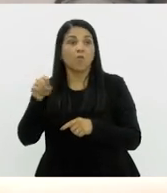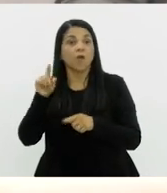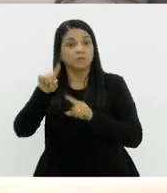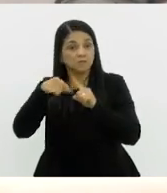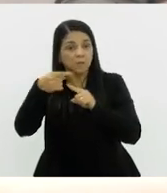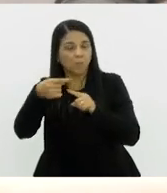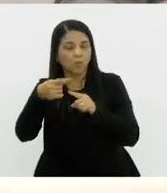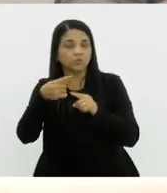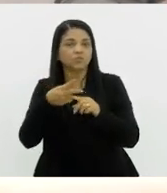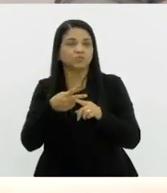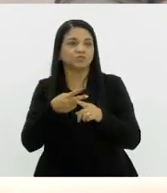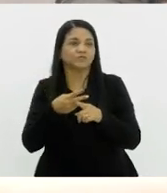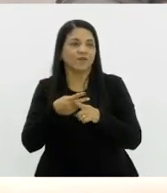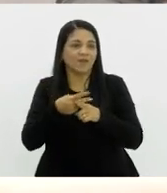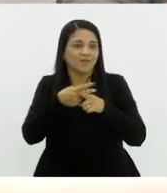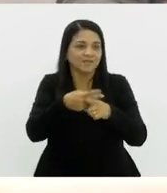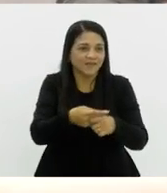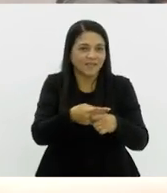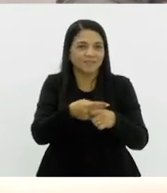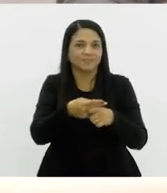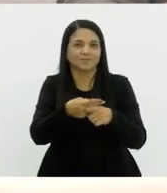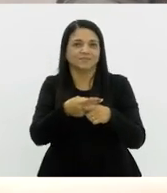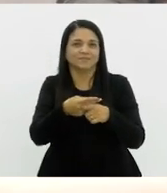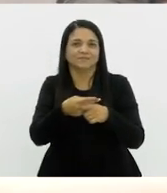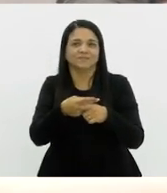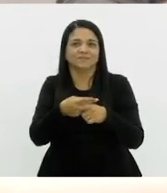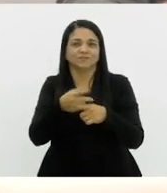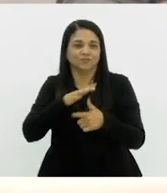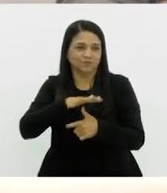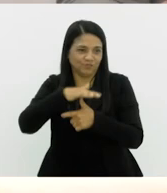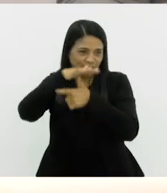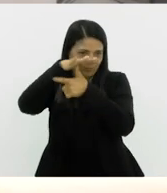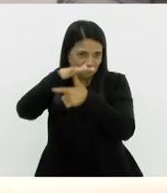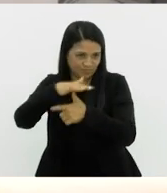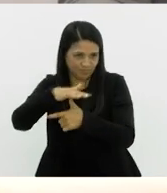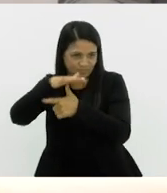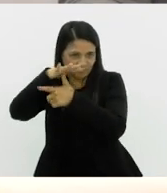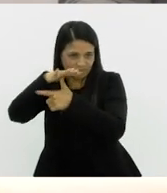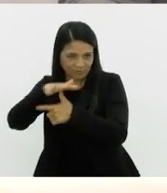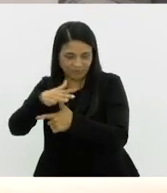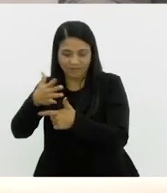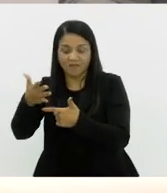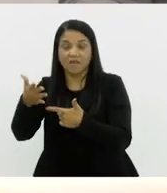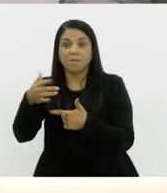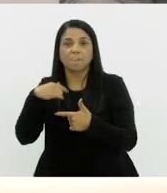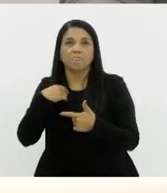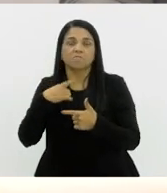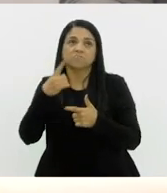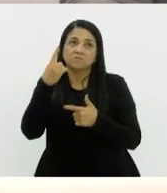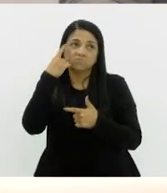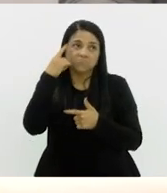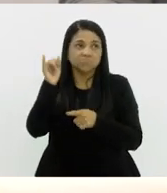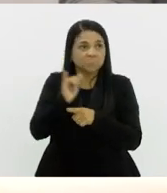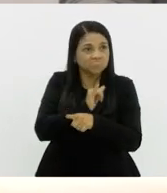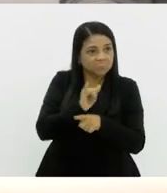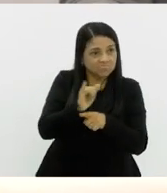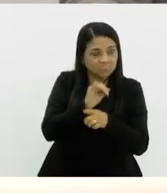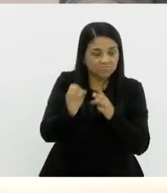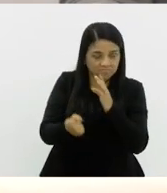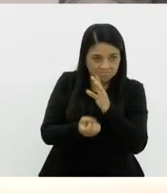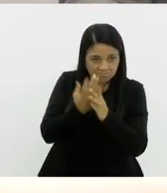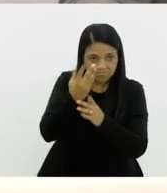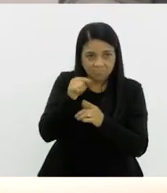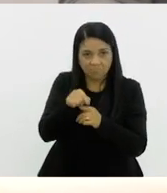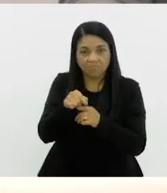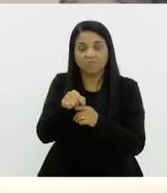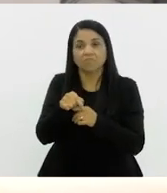operadora. Então, seria também criar uma situação, depois não sei como é que a gente vai agarrar isso, mas que essas empresas